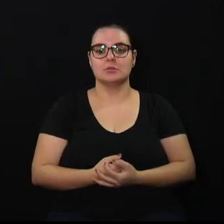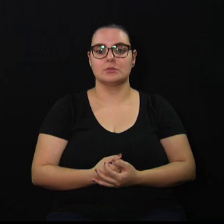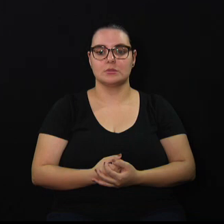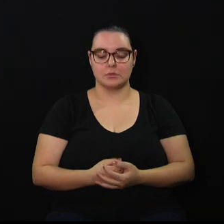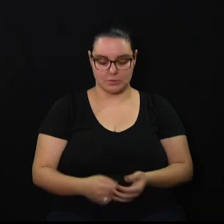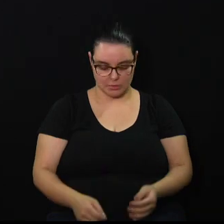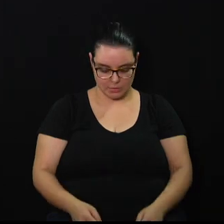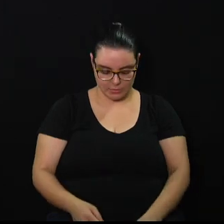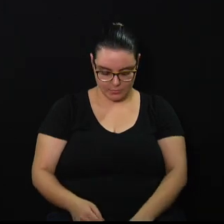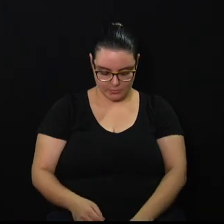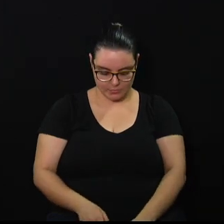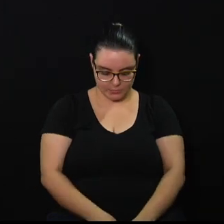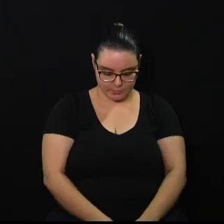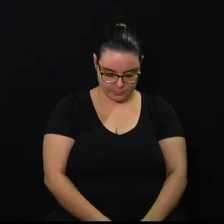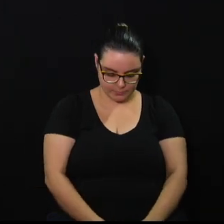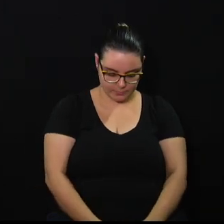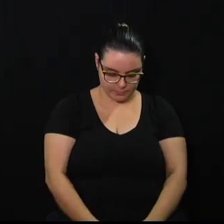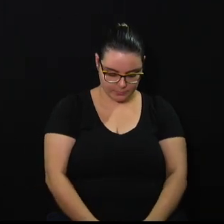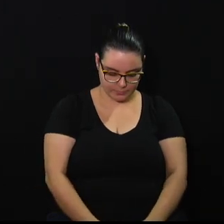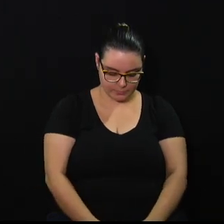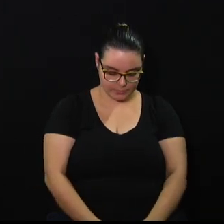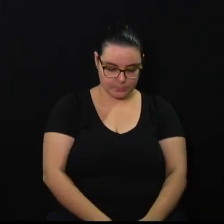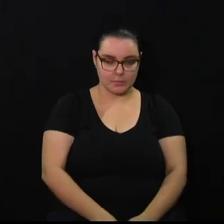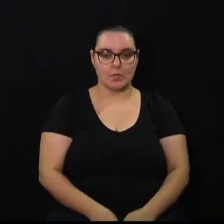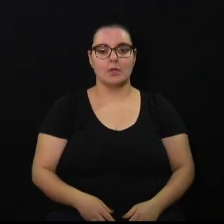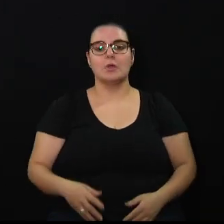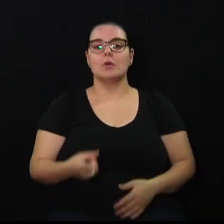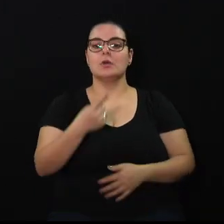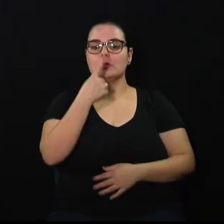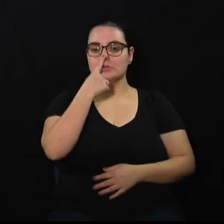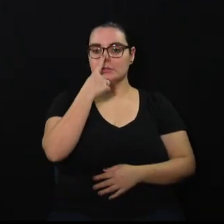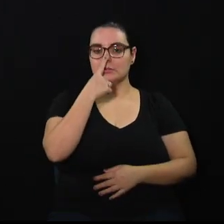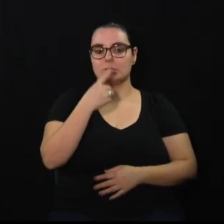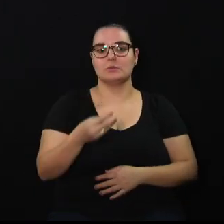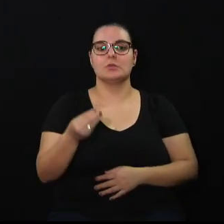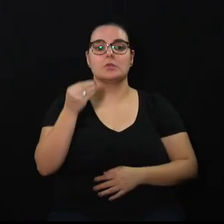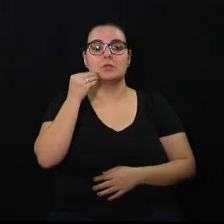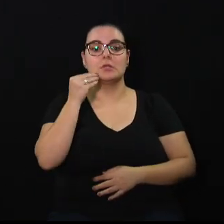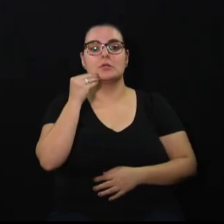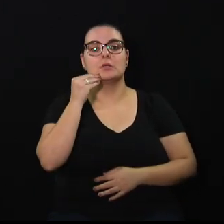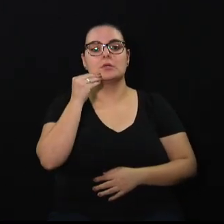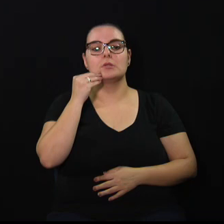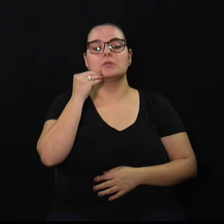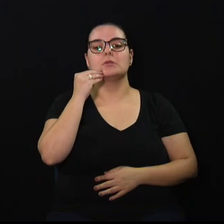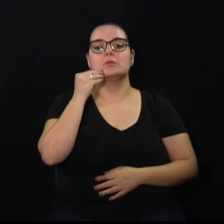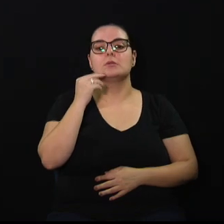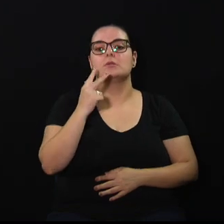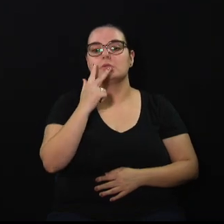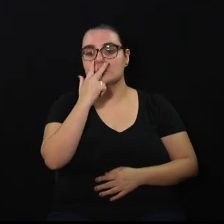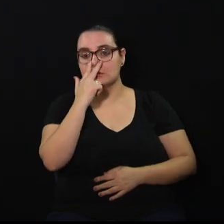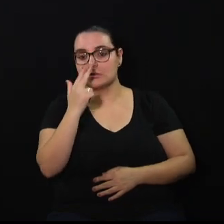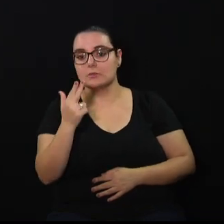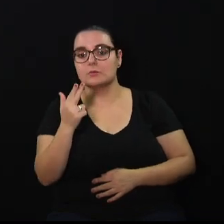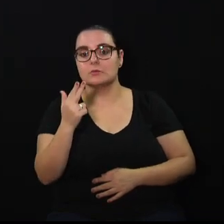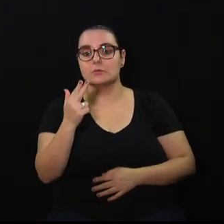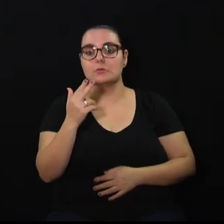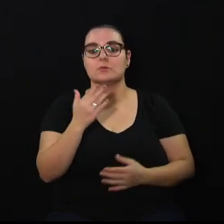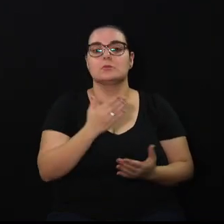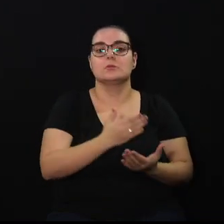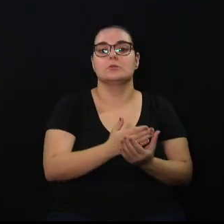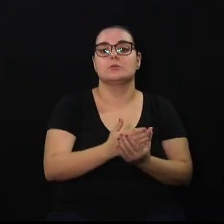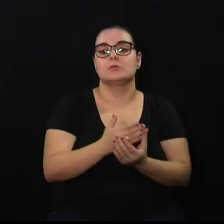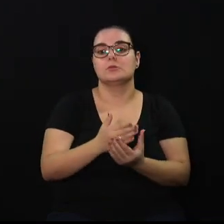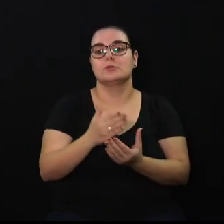da seletividade mas a gente mesmo assim como mexer a gente vai tentando já aparecer dentro do do processo